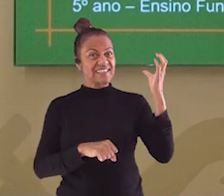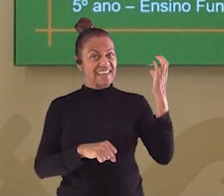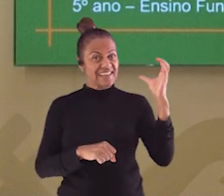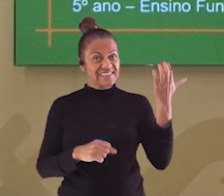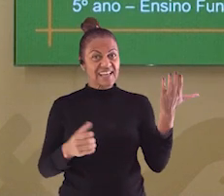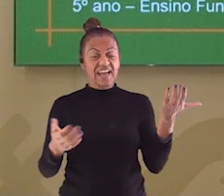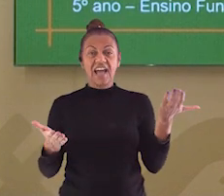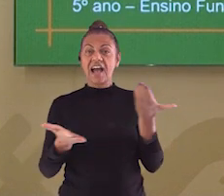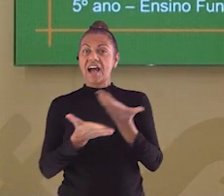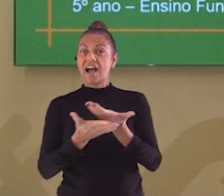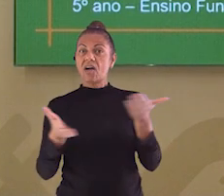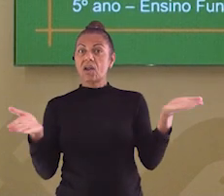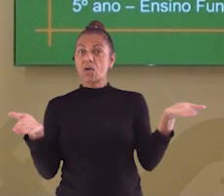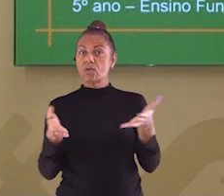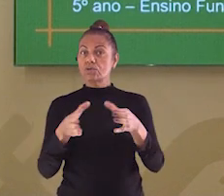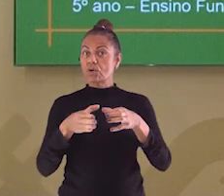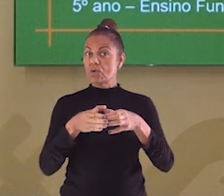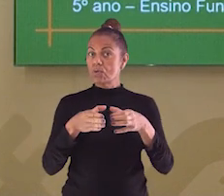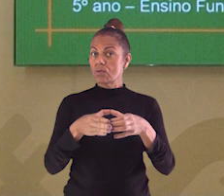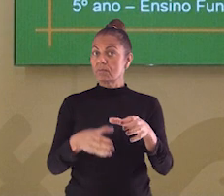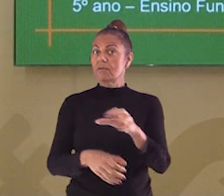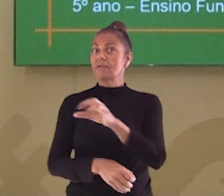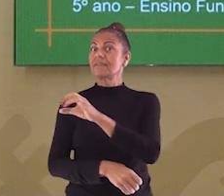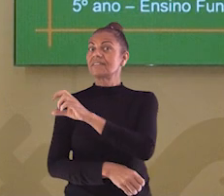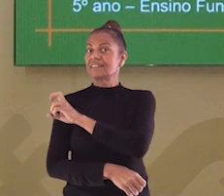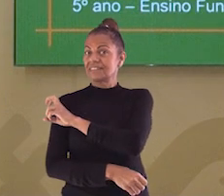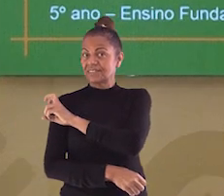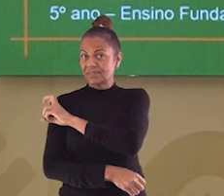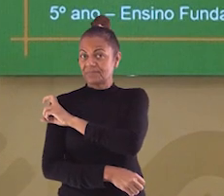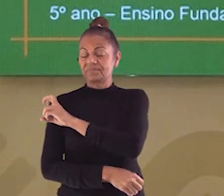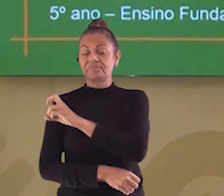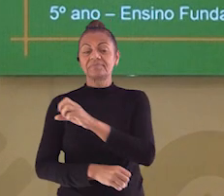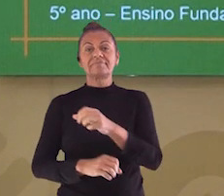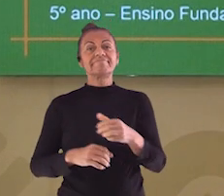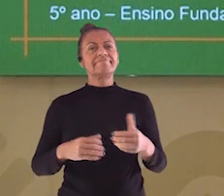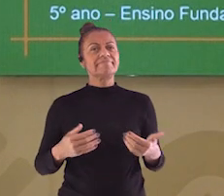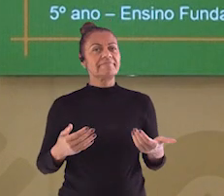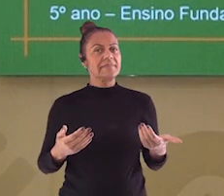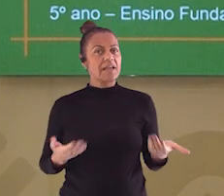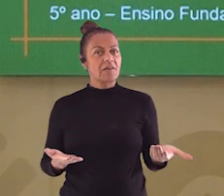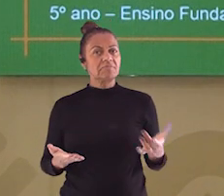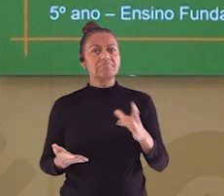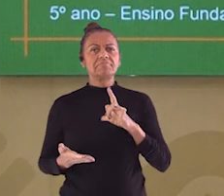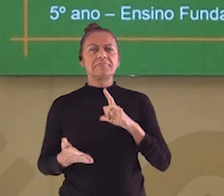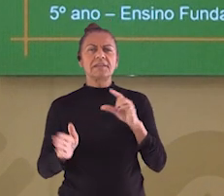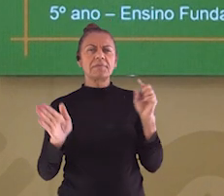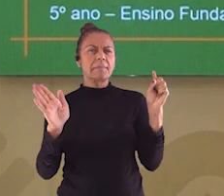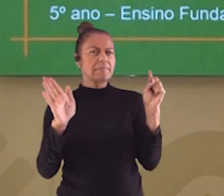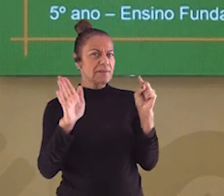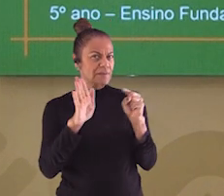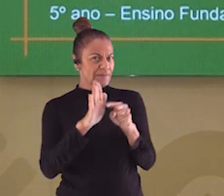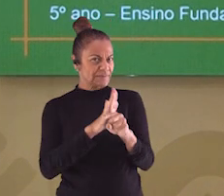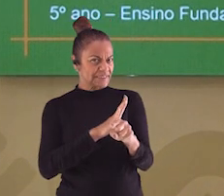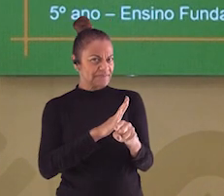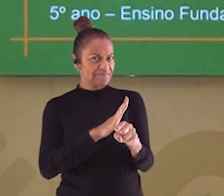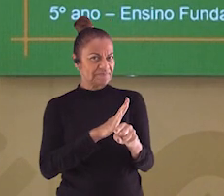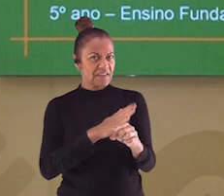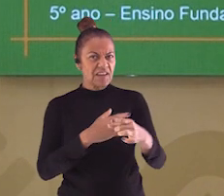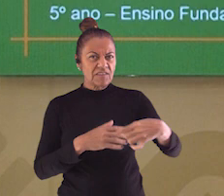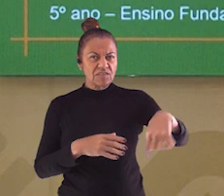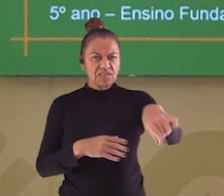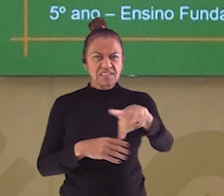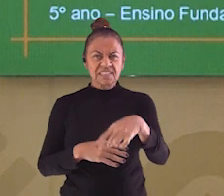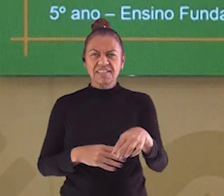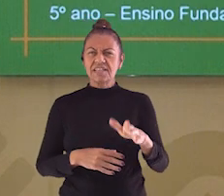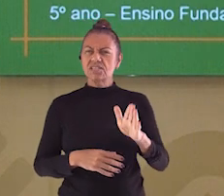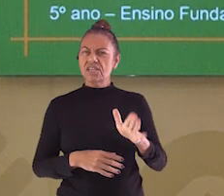5º ano dos anos iniciais do ensino fundamental. Bem, tenho uma pergunta para te fazer. Você já tentou